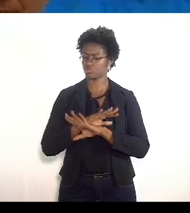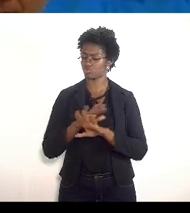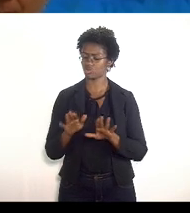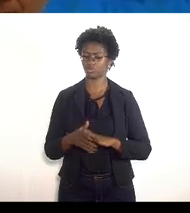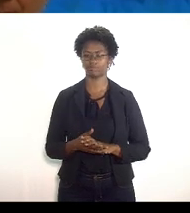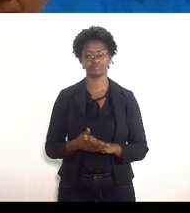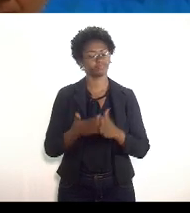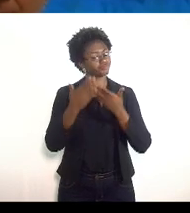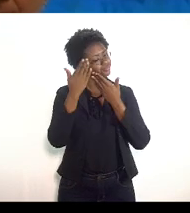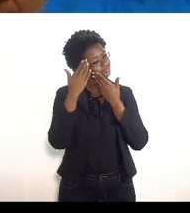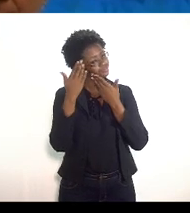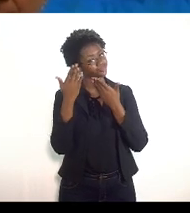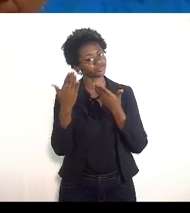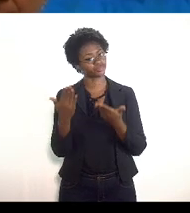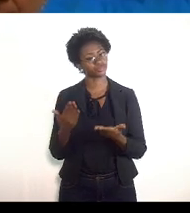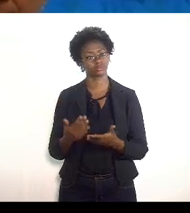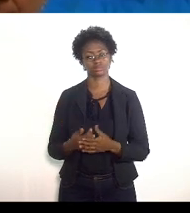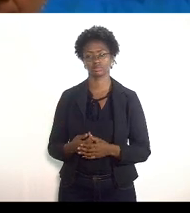Obrigada, então,